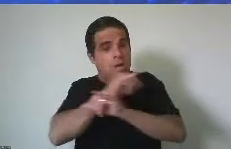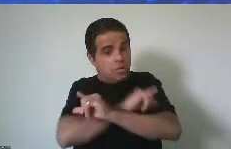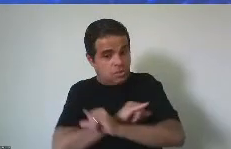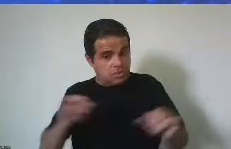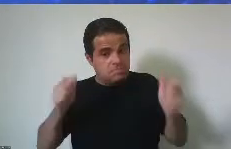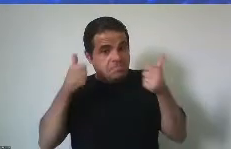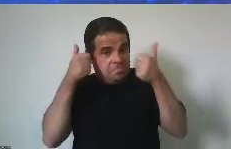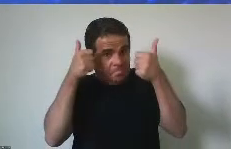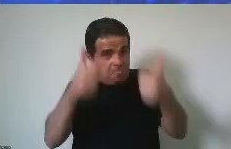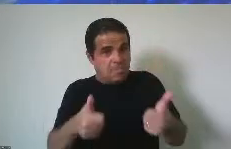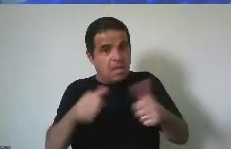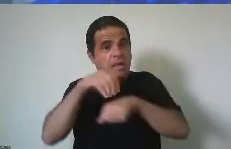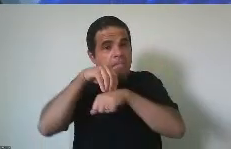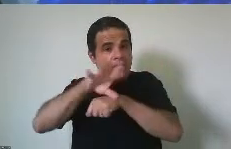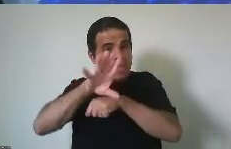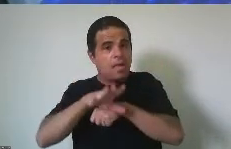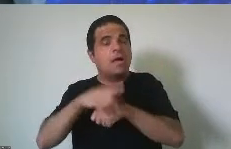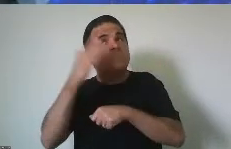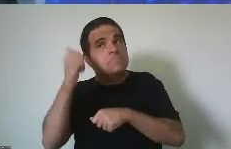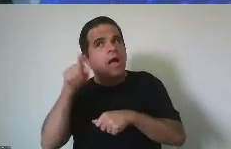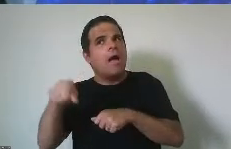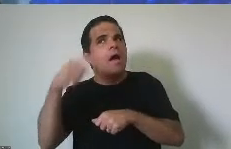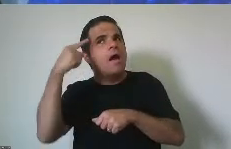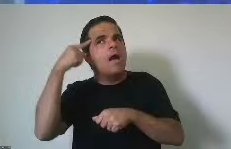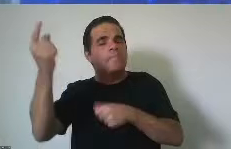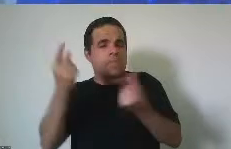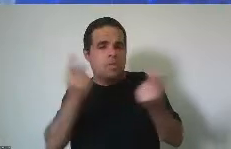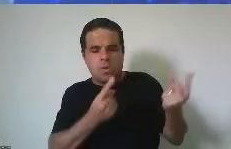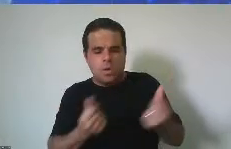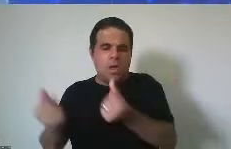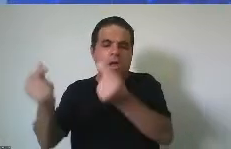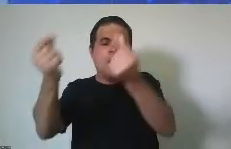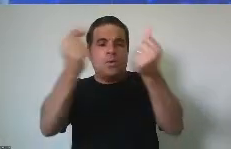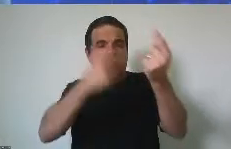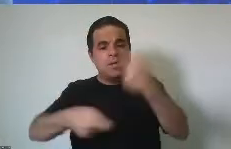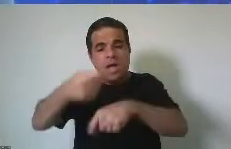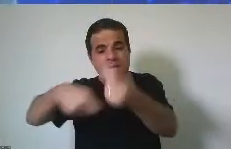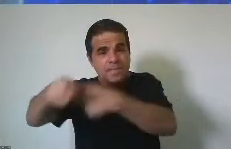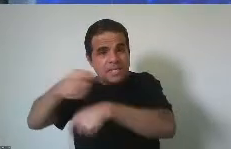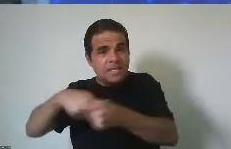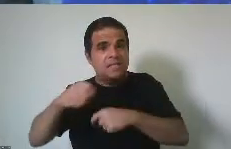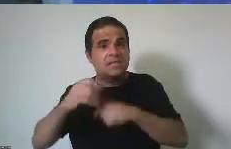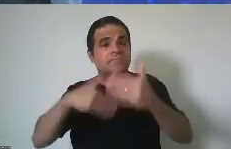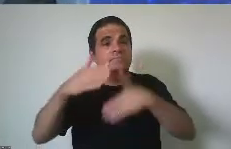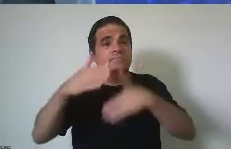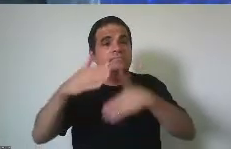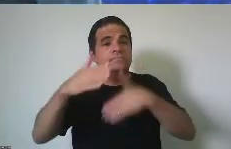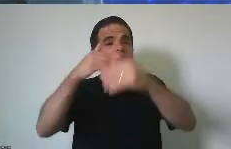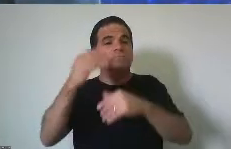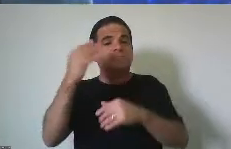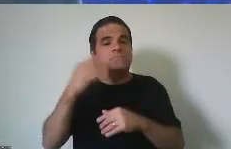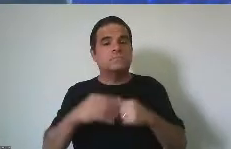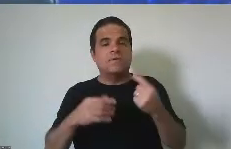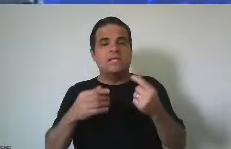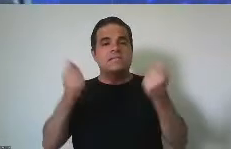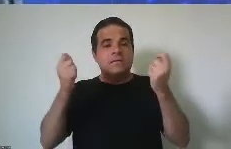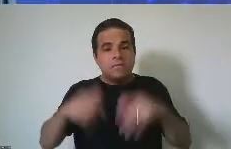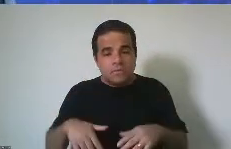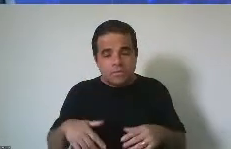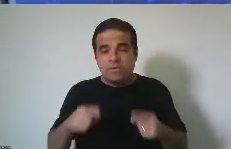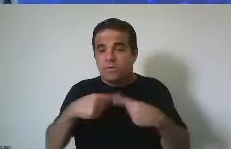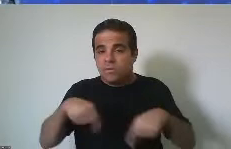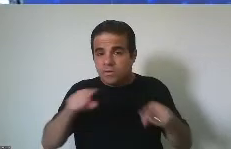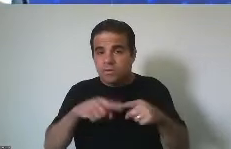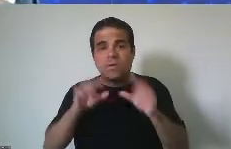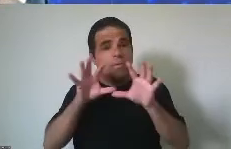ciclo tarifário ele reconhece um custo extra administrativo para ver aquele autoriza um reforço Isso vai ser um